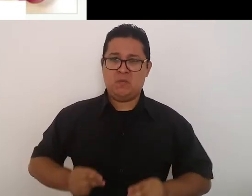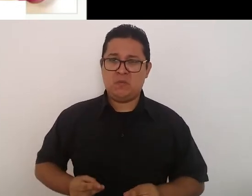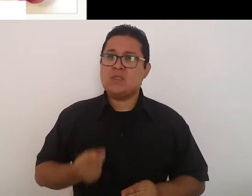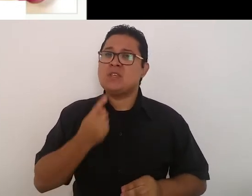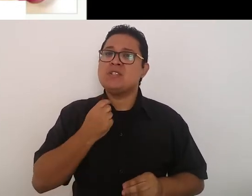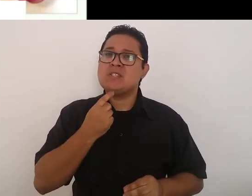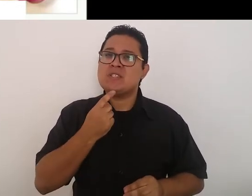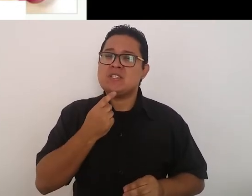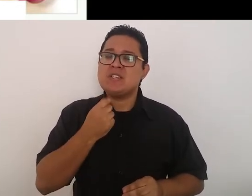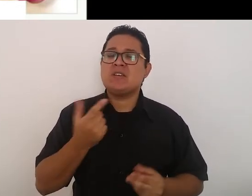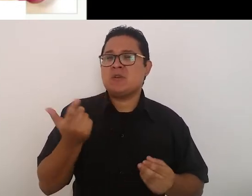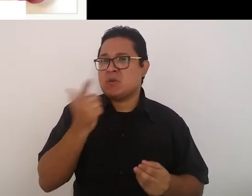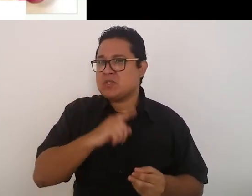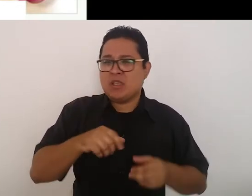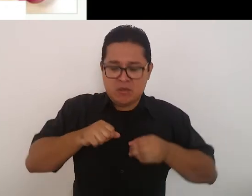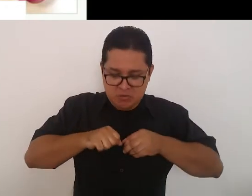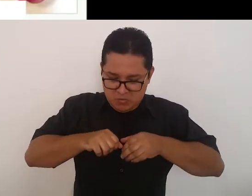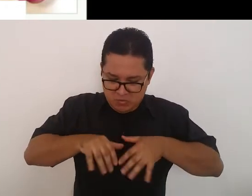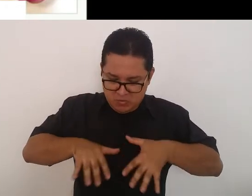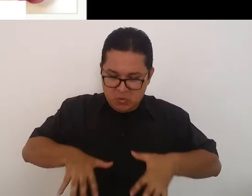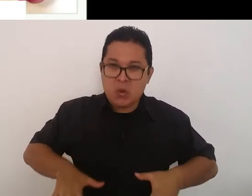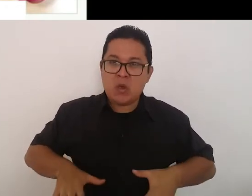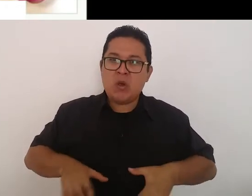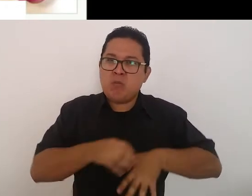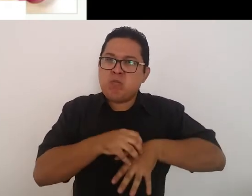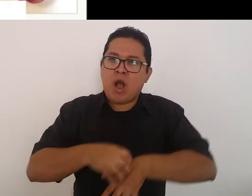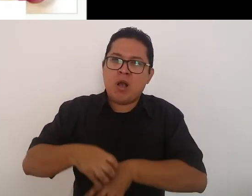e liberado. Então, você respira,